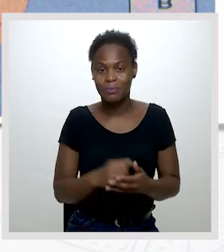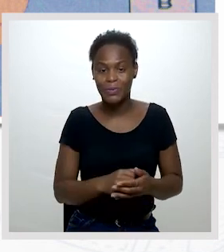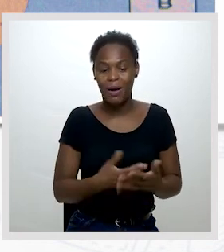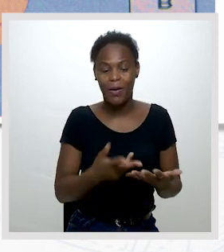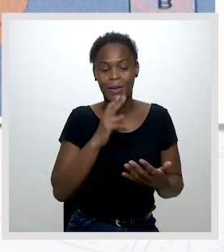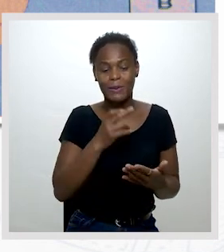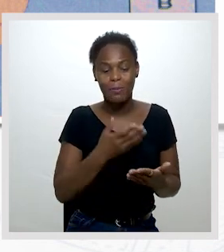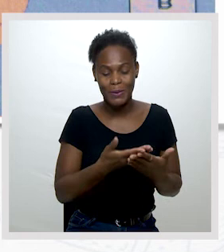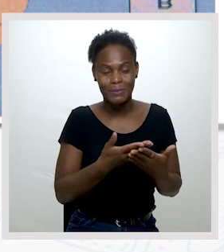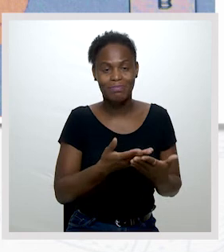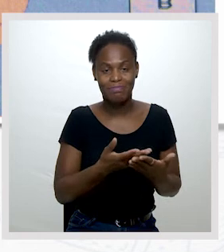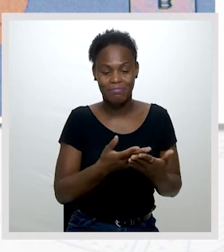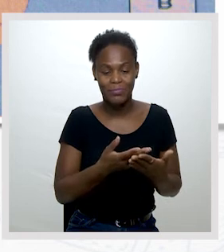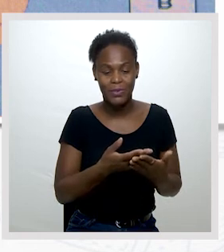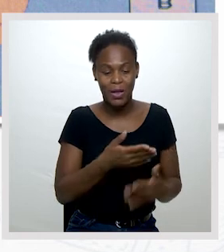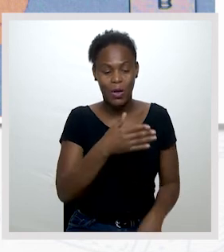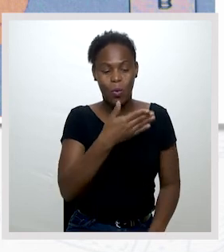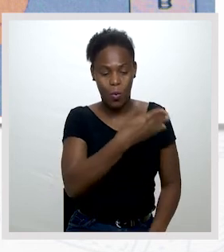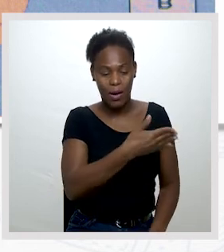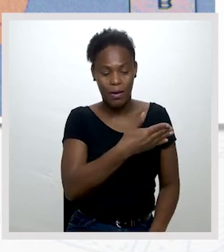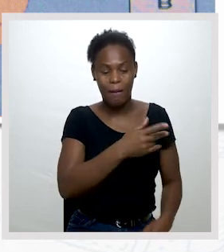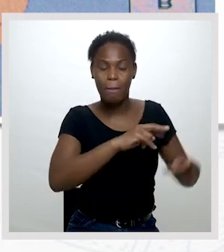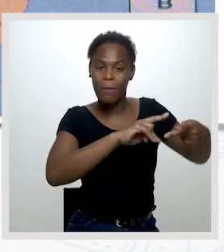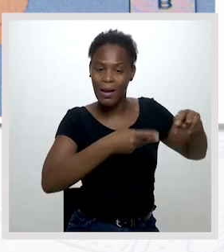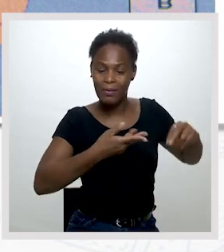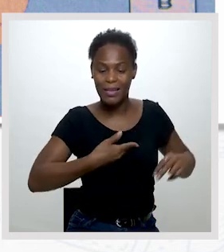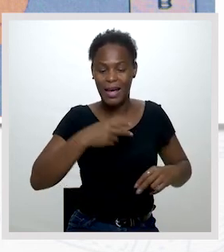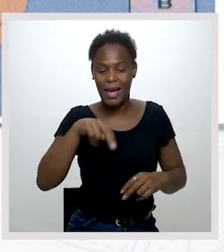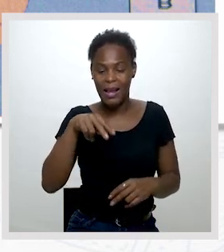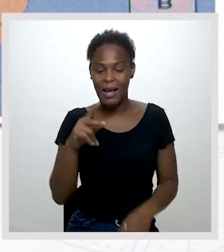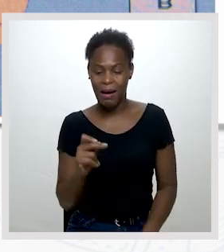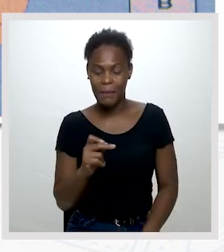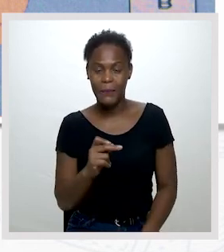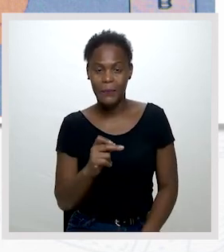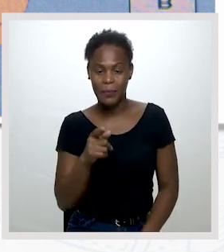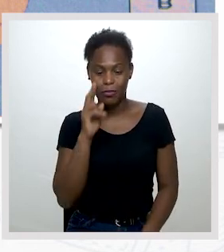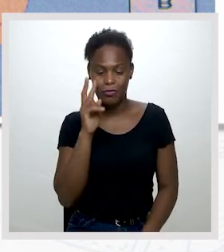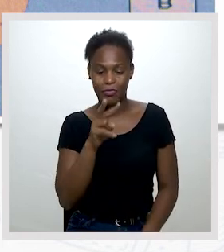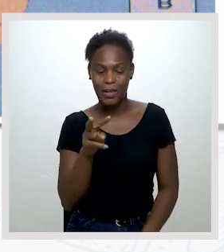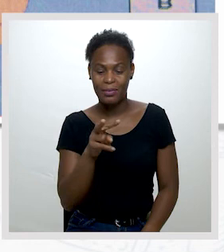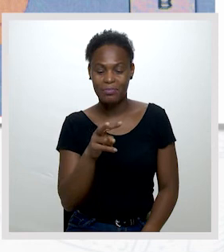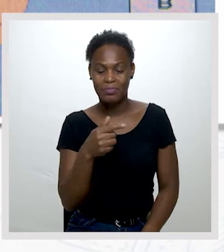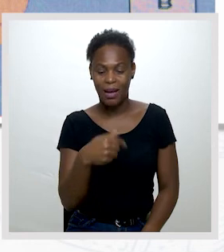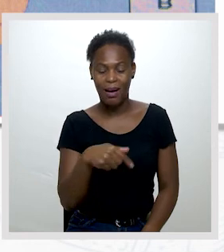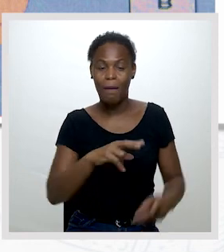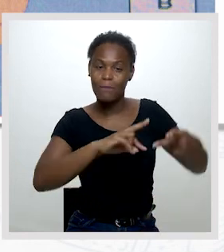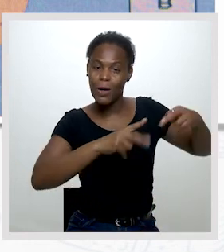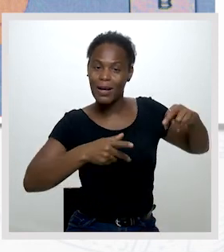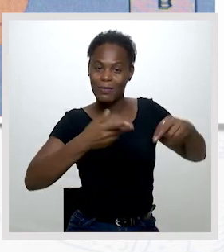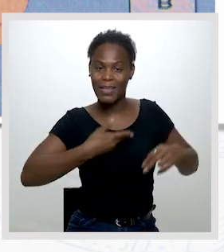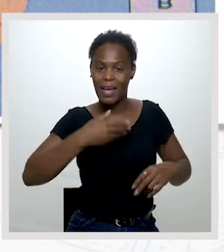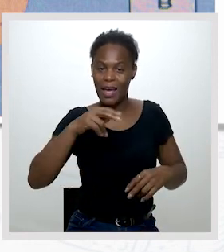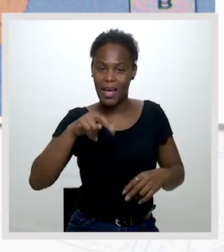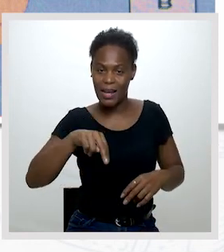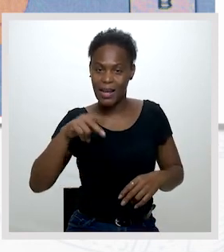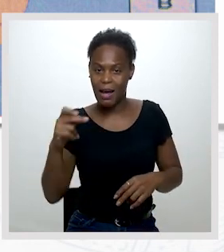2. A resposta é: 1 seria a molécula de DNA. Estão a ver ali? Ali temos a molécula